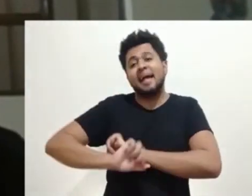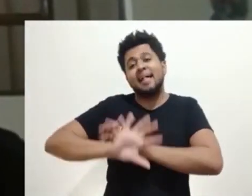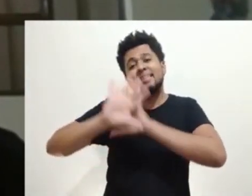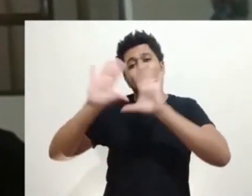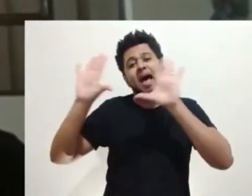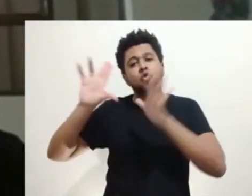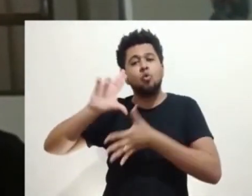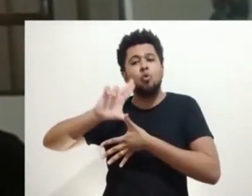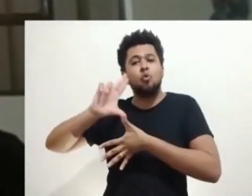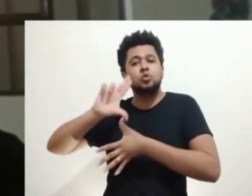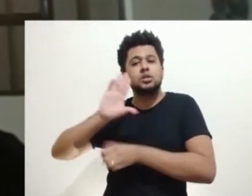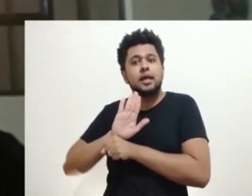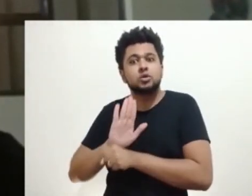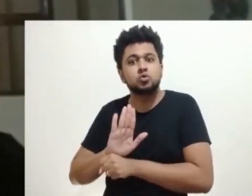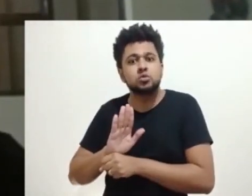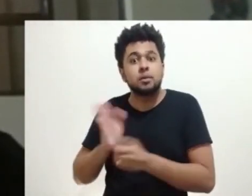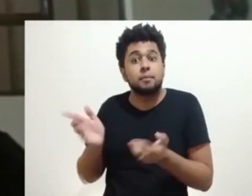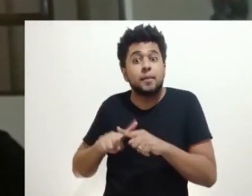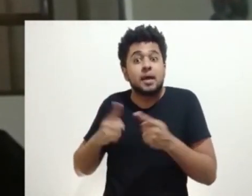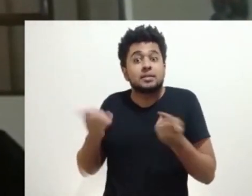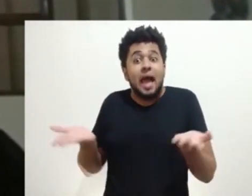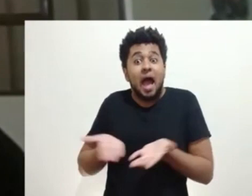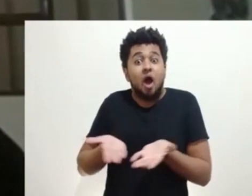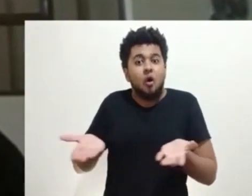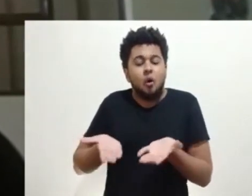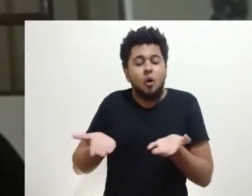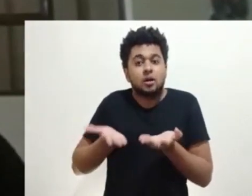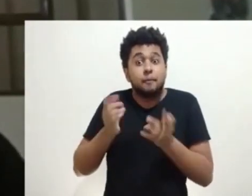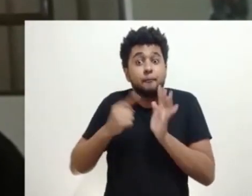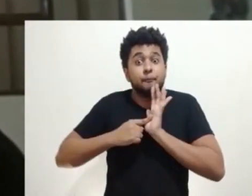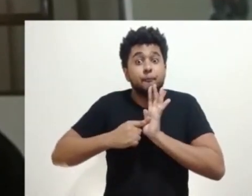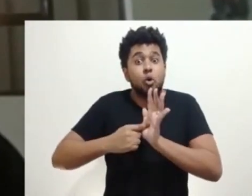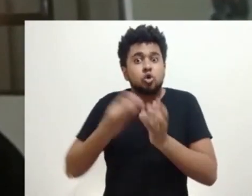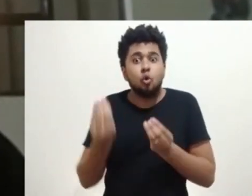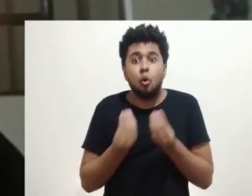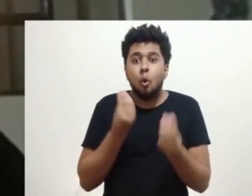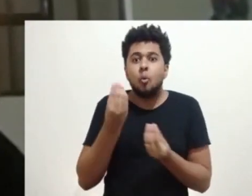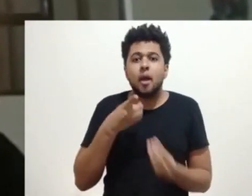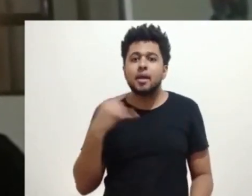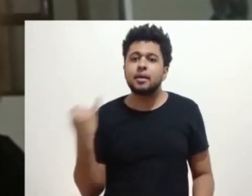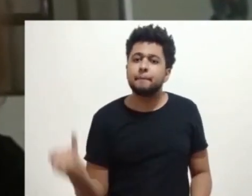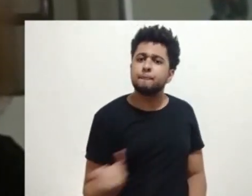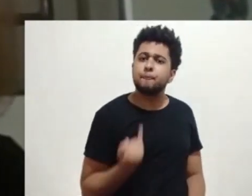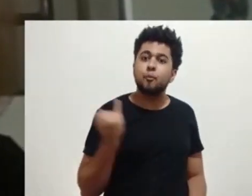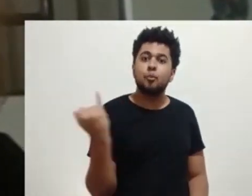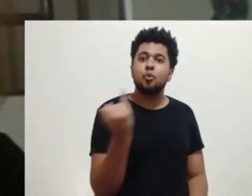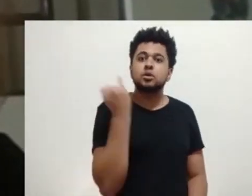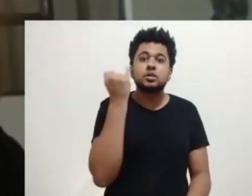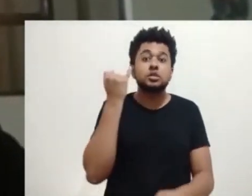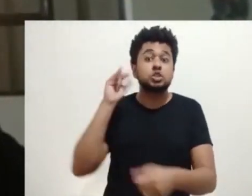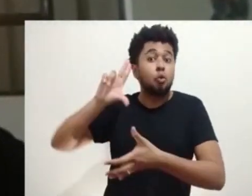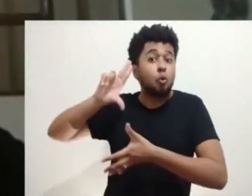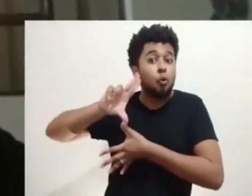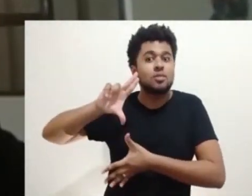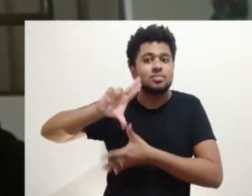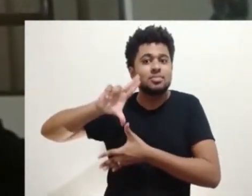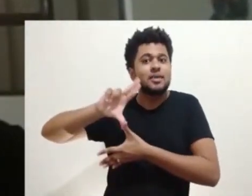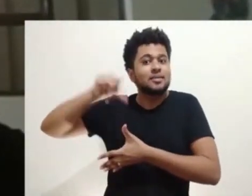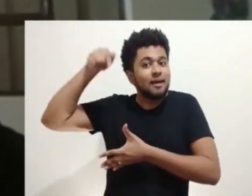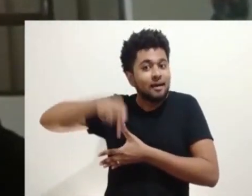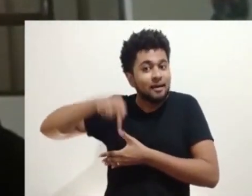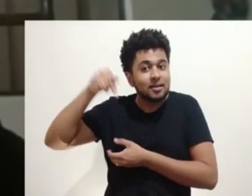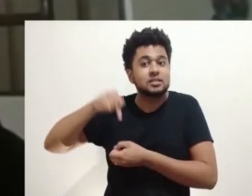claro para a população como é importante e como deve ser comemorado ter a